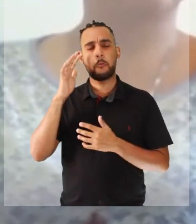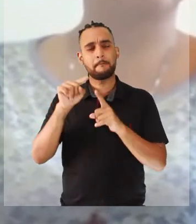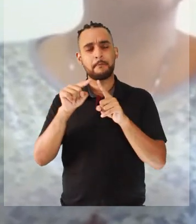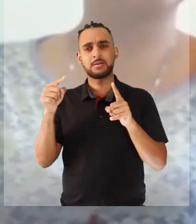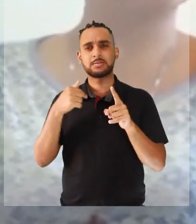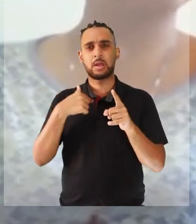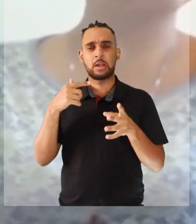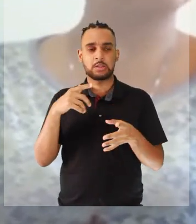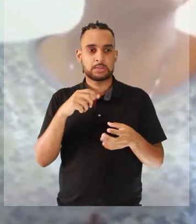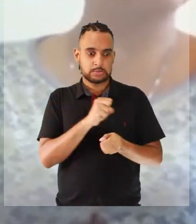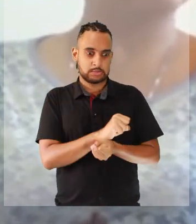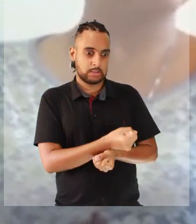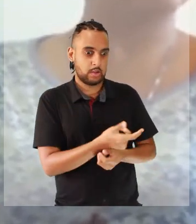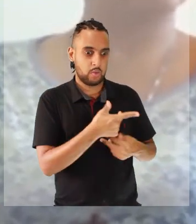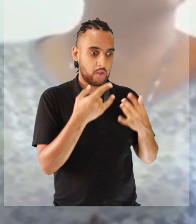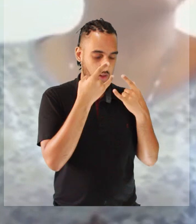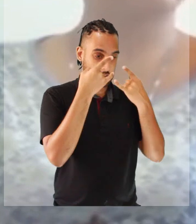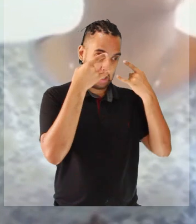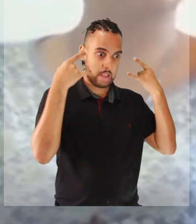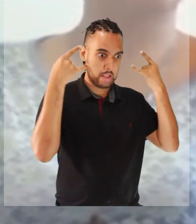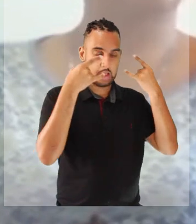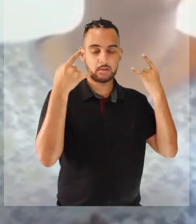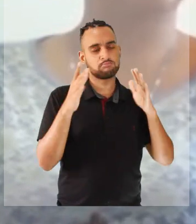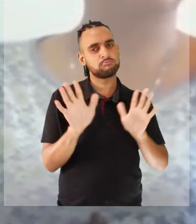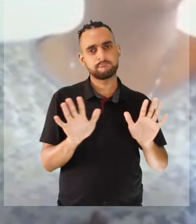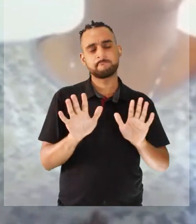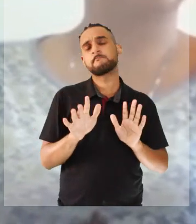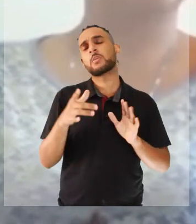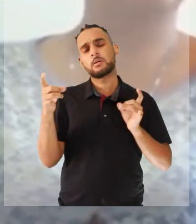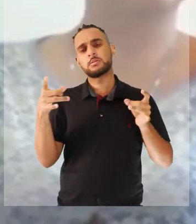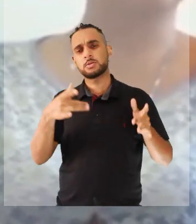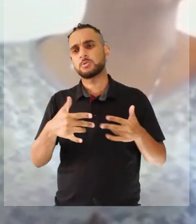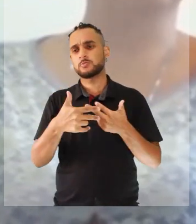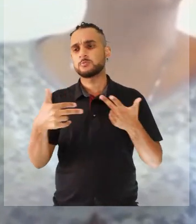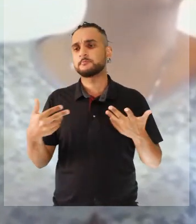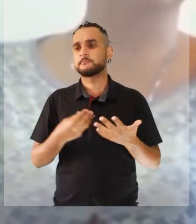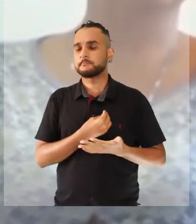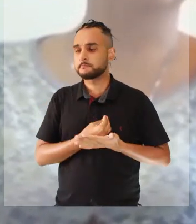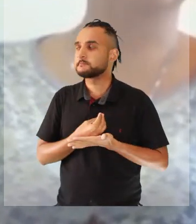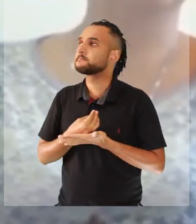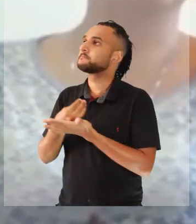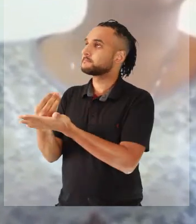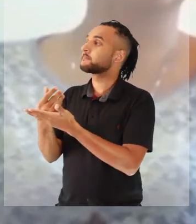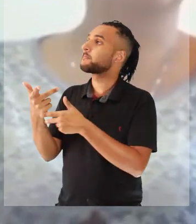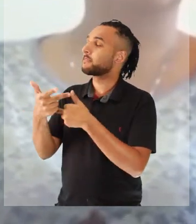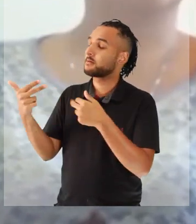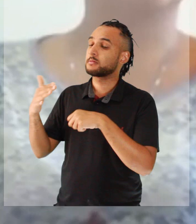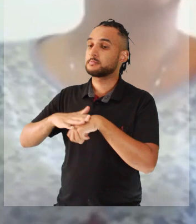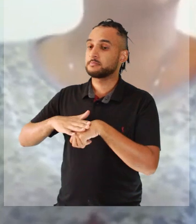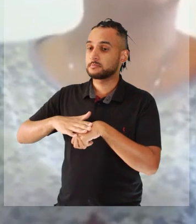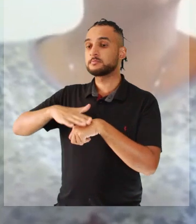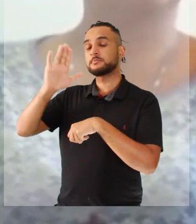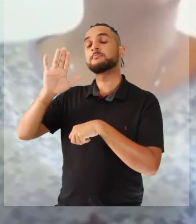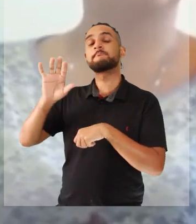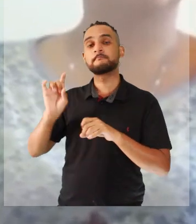no entanto, ela não deixou a se prender, né, pelos bens materiais. Ela foi capaz de deixar tudo e oferecer